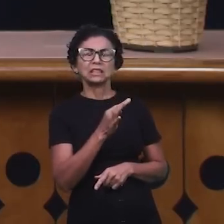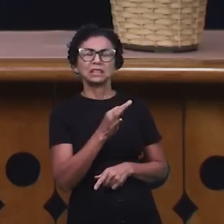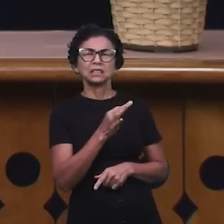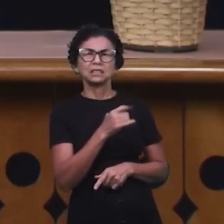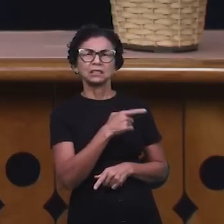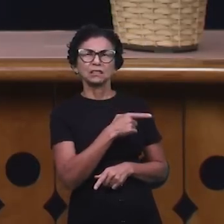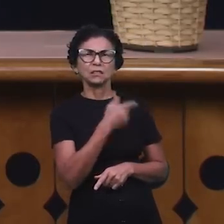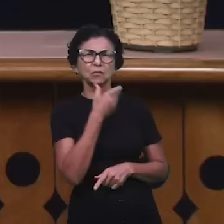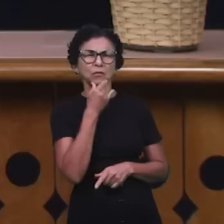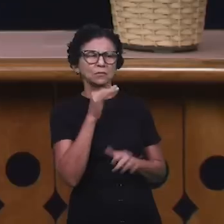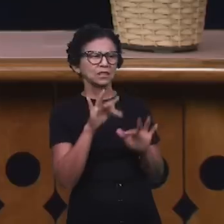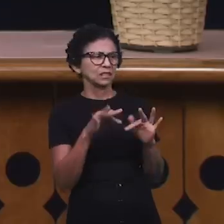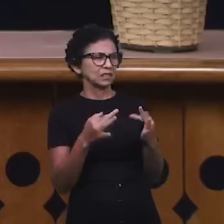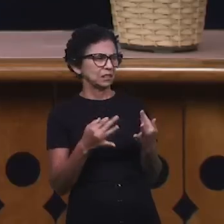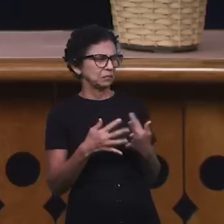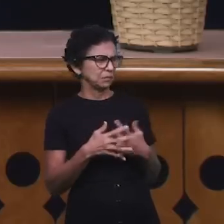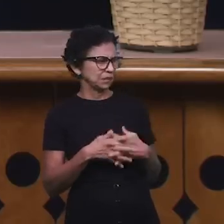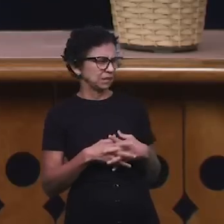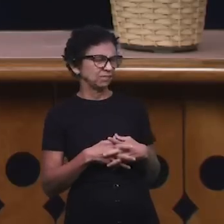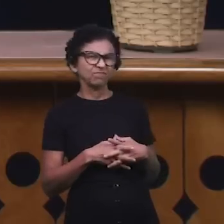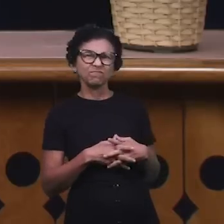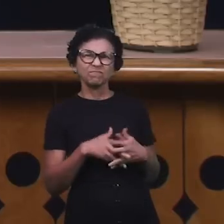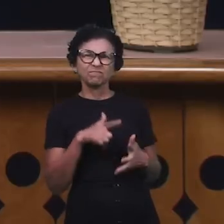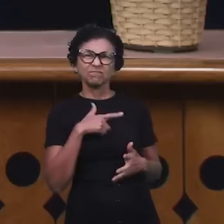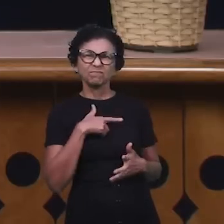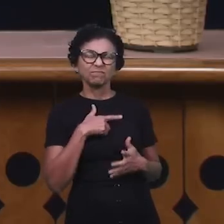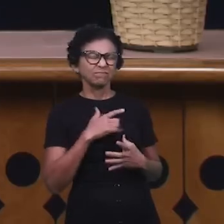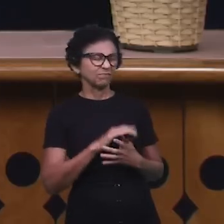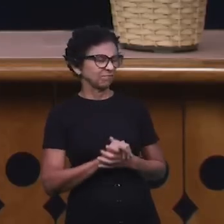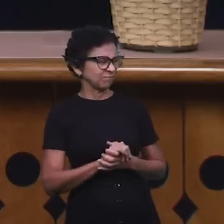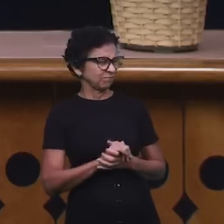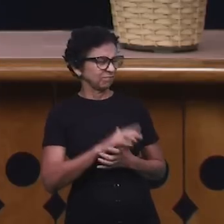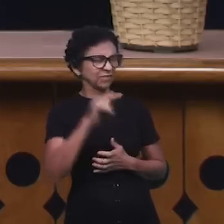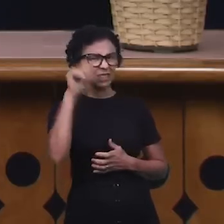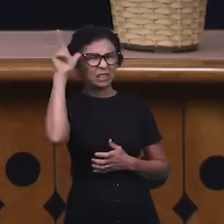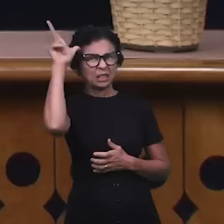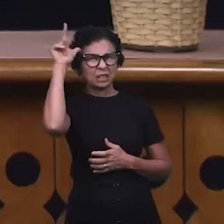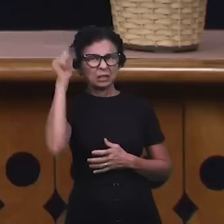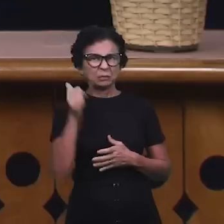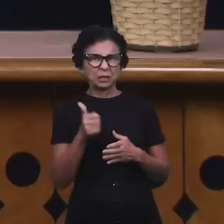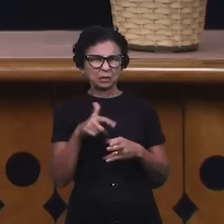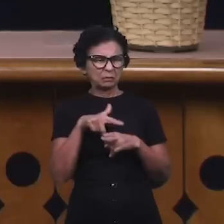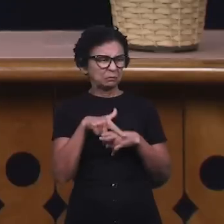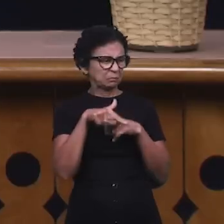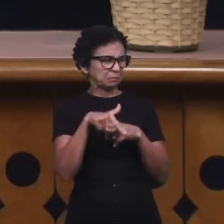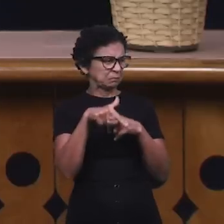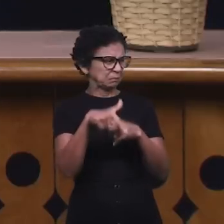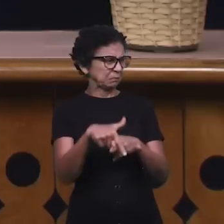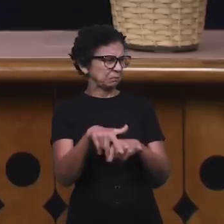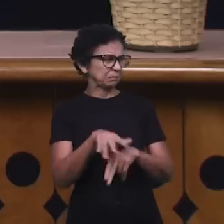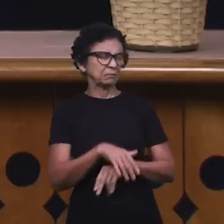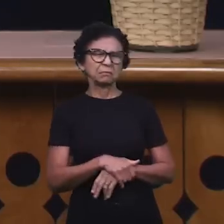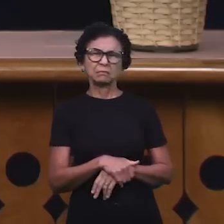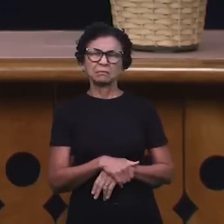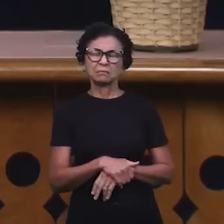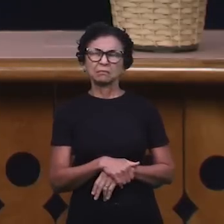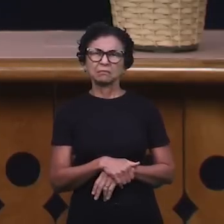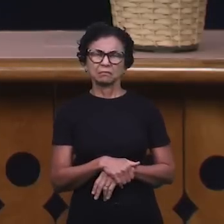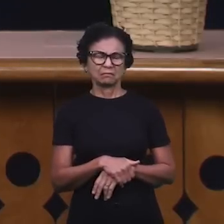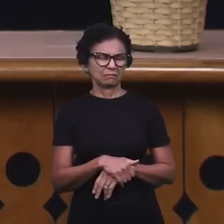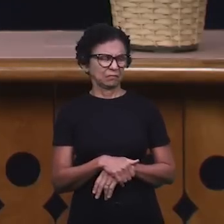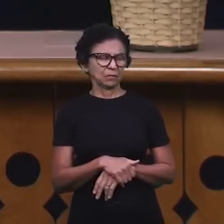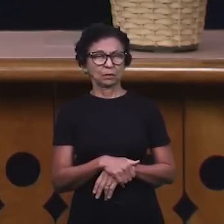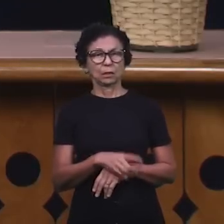homem simples, sem aparência, montado num jumentinho. Eles esperavam um rei, montado num cavalo